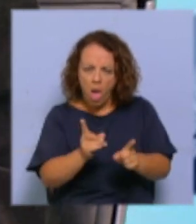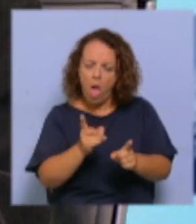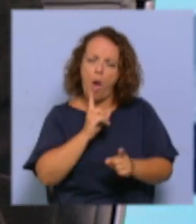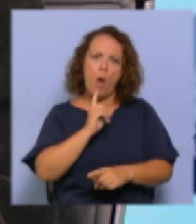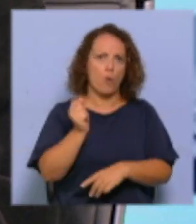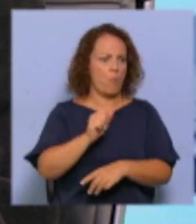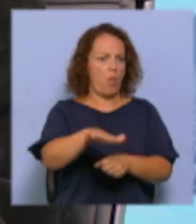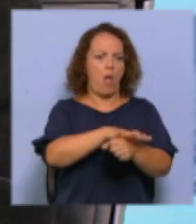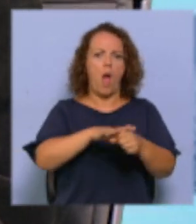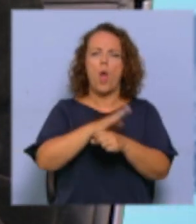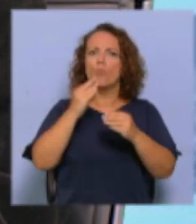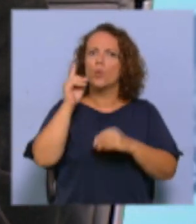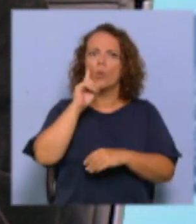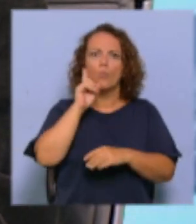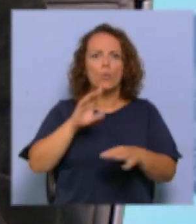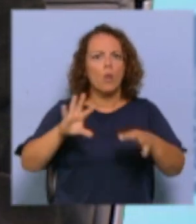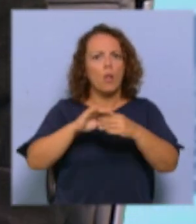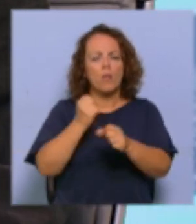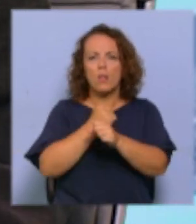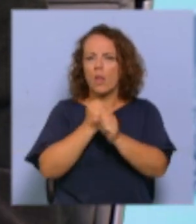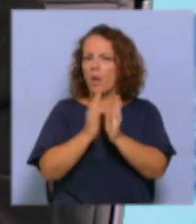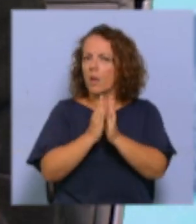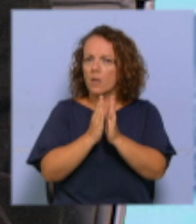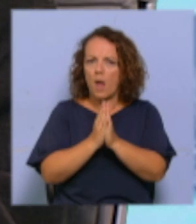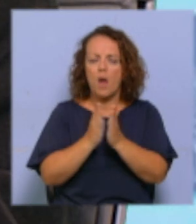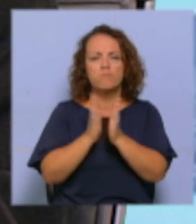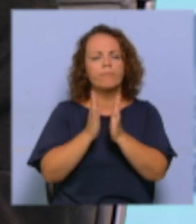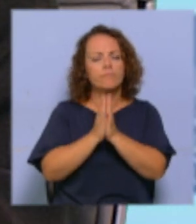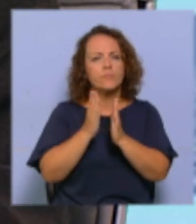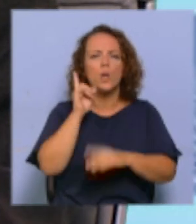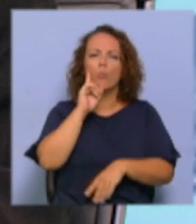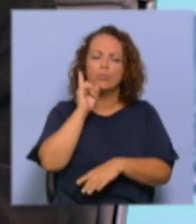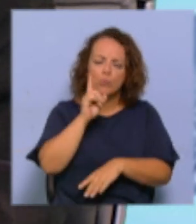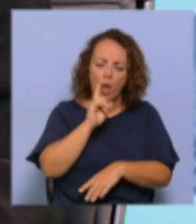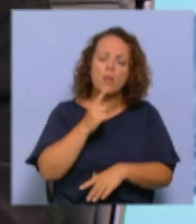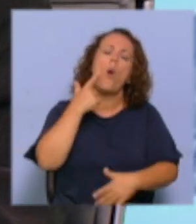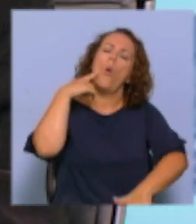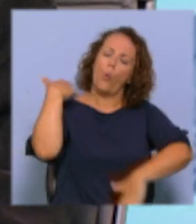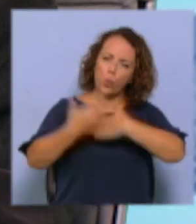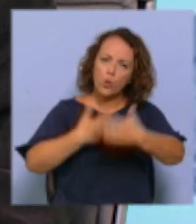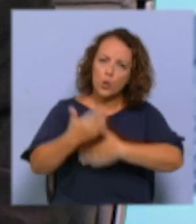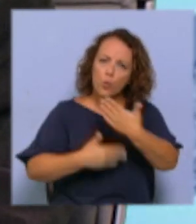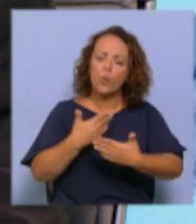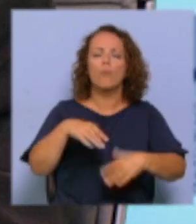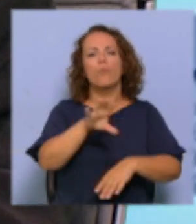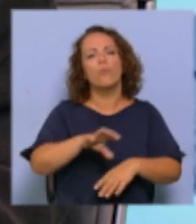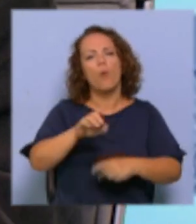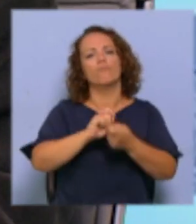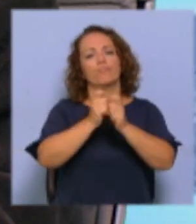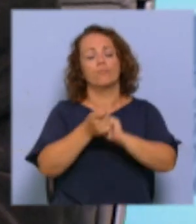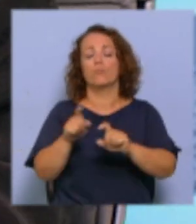atividade da Igreja e da atividade pastoral. E daí a pastoral da